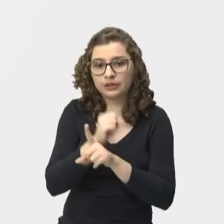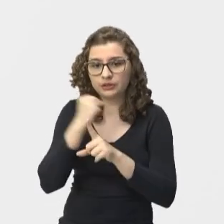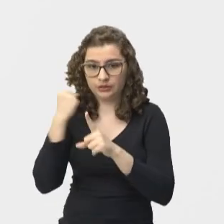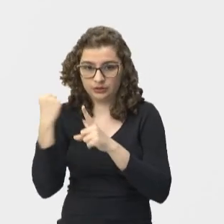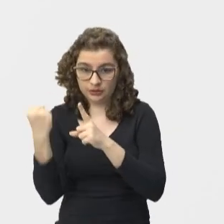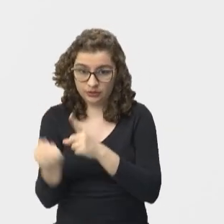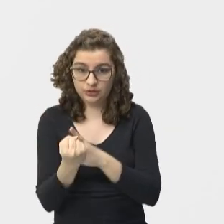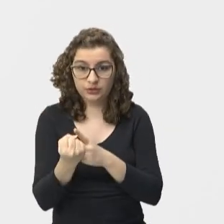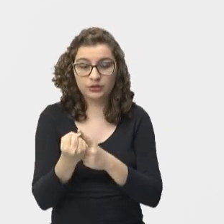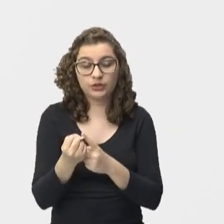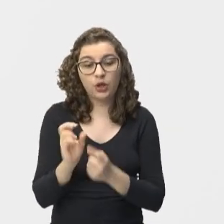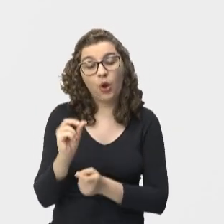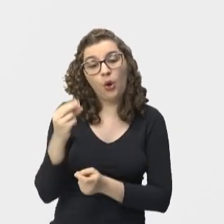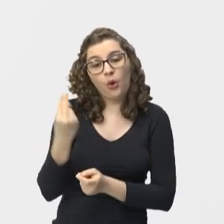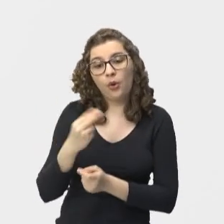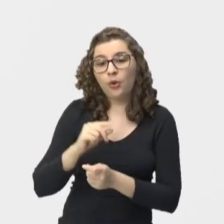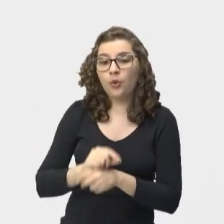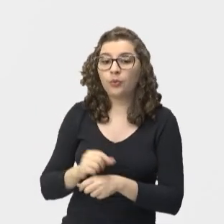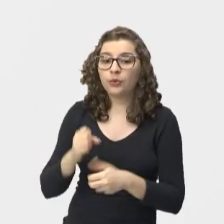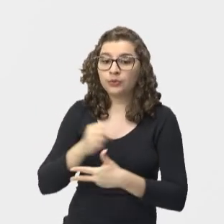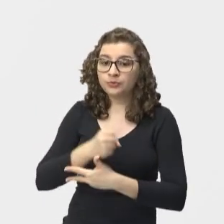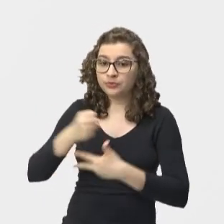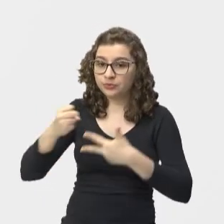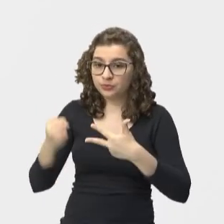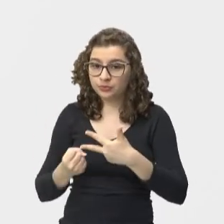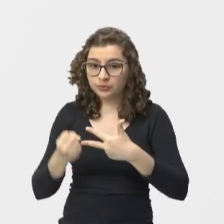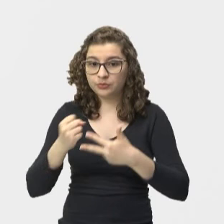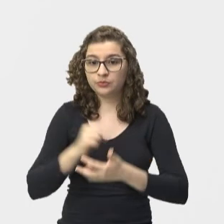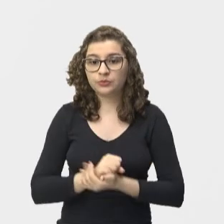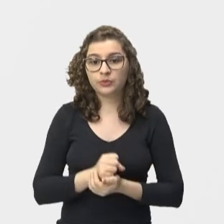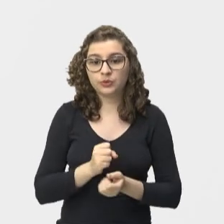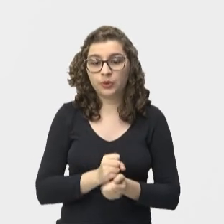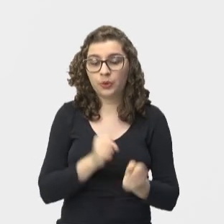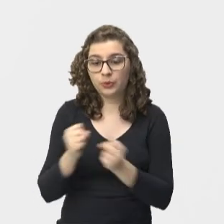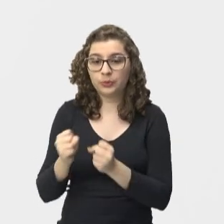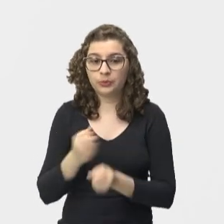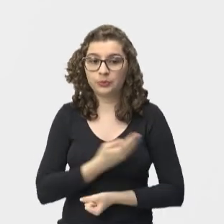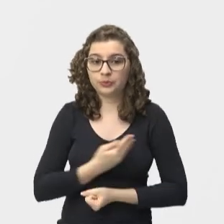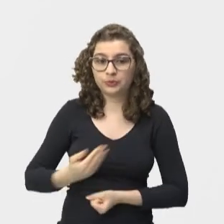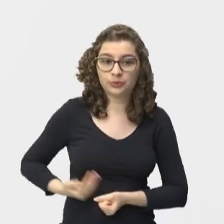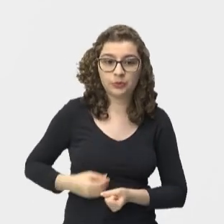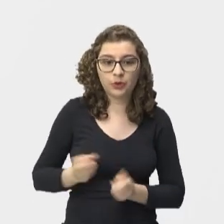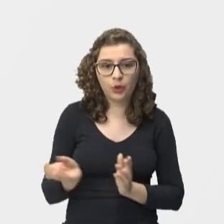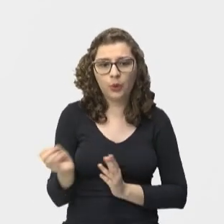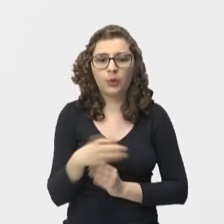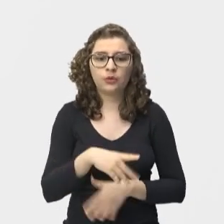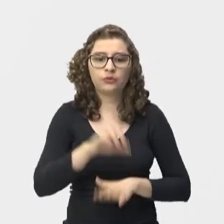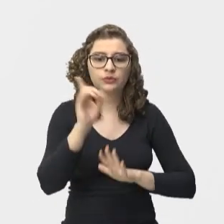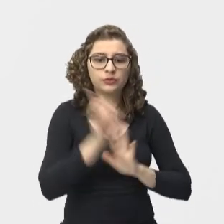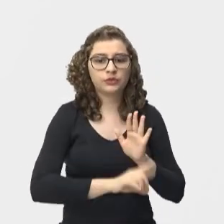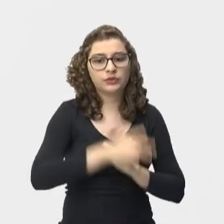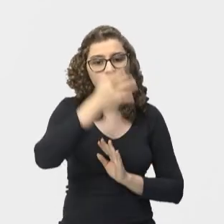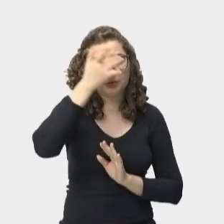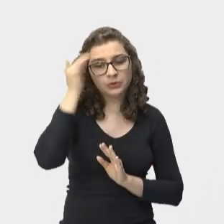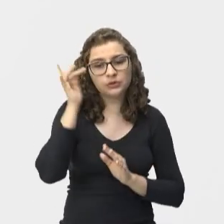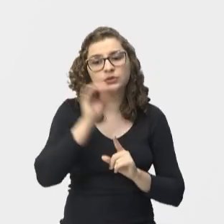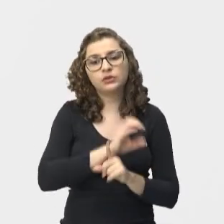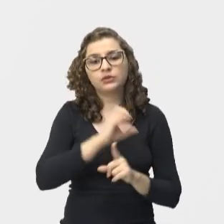da sociedade e ou pelos poderes políticos ou poderes públicos, enquanto novos direitos das